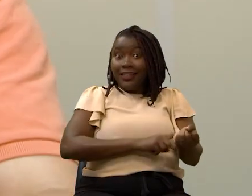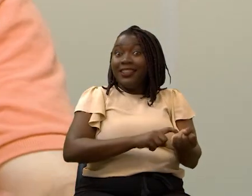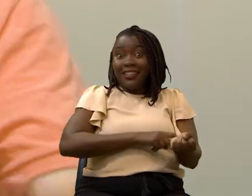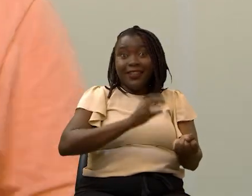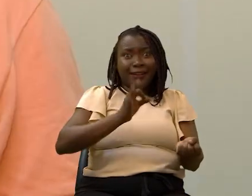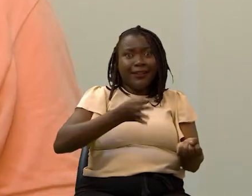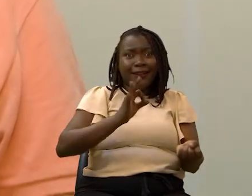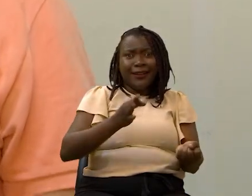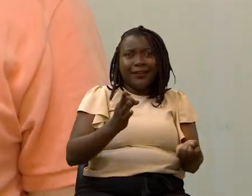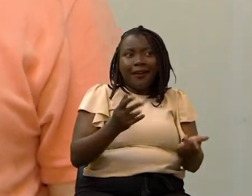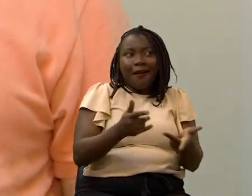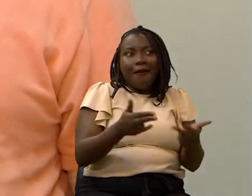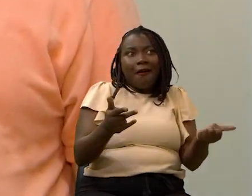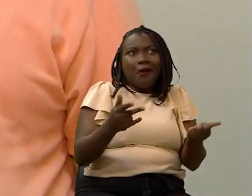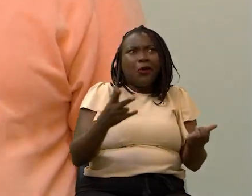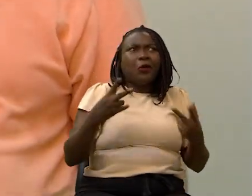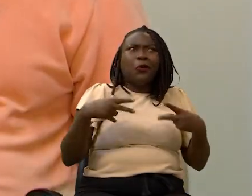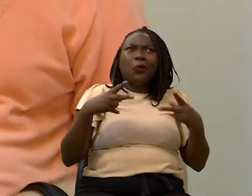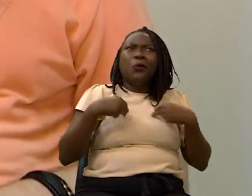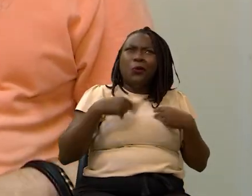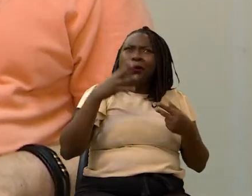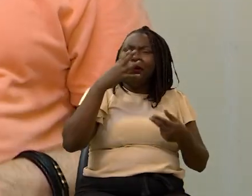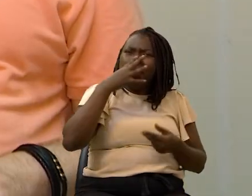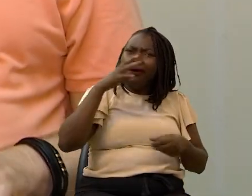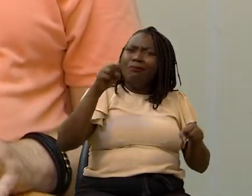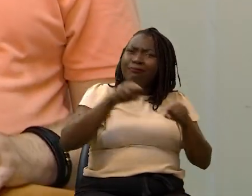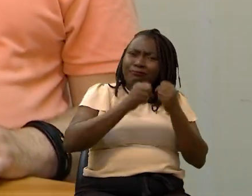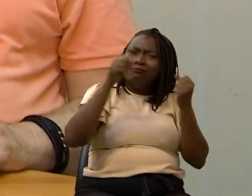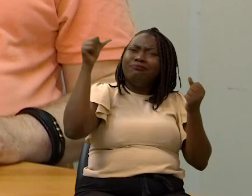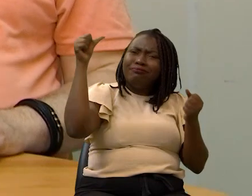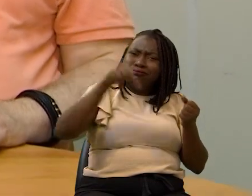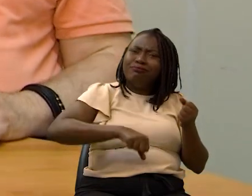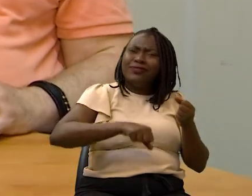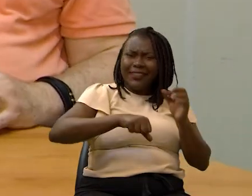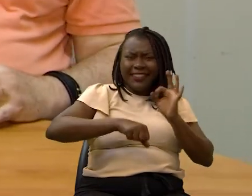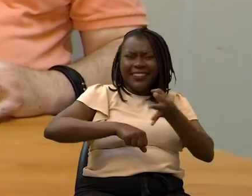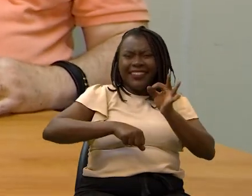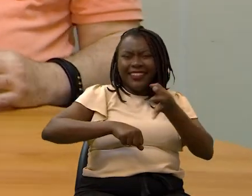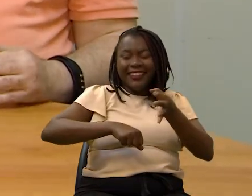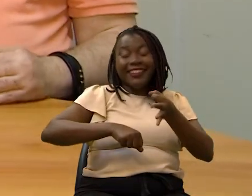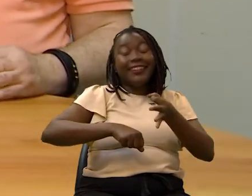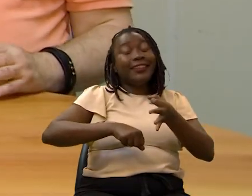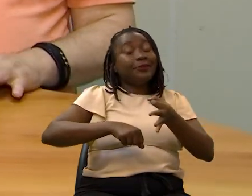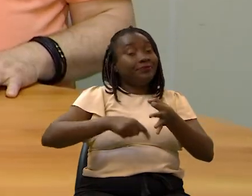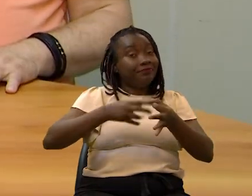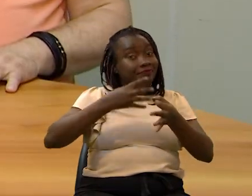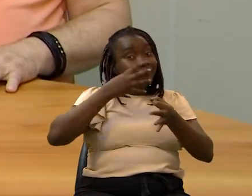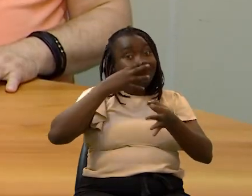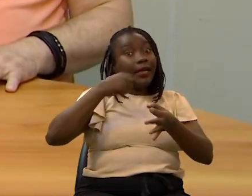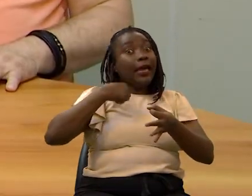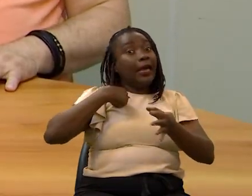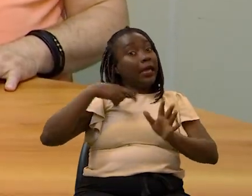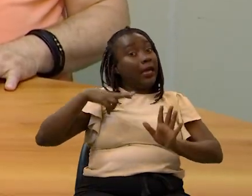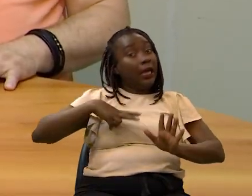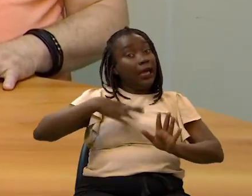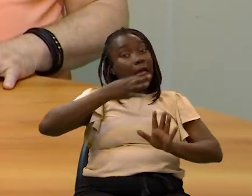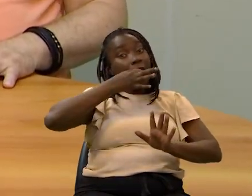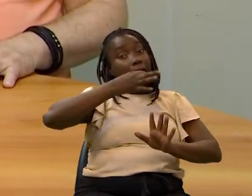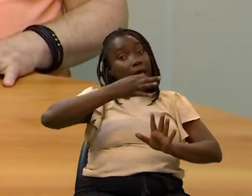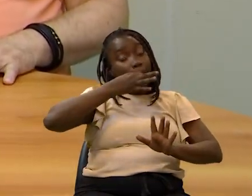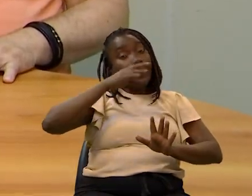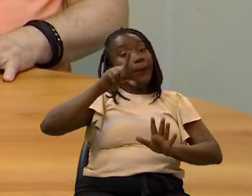do estresse também, né, professor? Aquela coisa de, nossa, deu errado aqui, aí fica aquela, né? Então, assim,